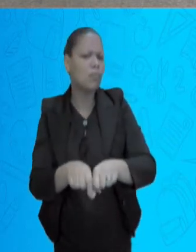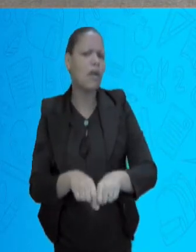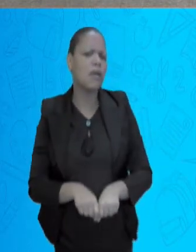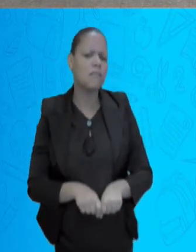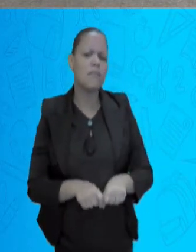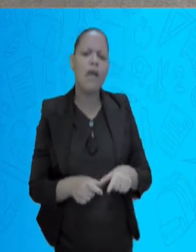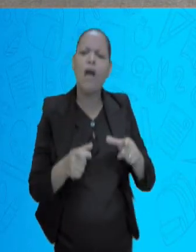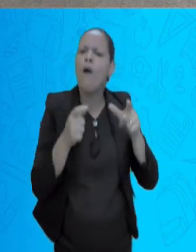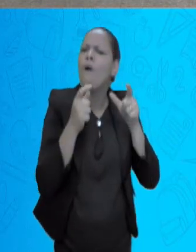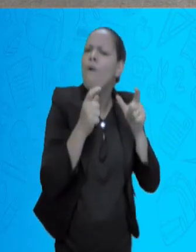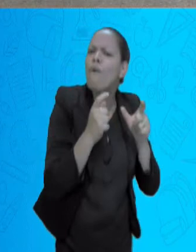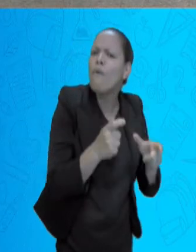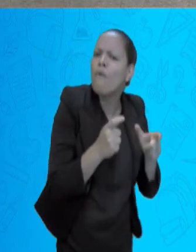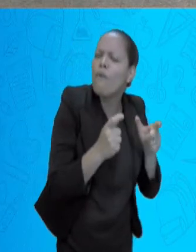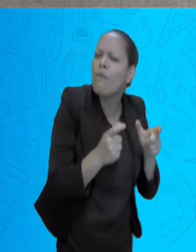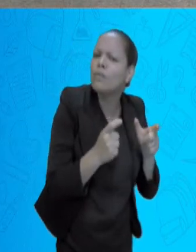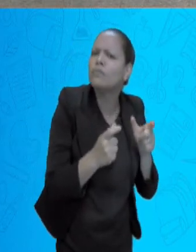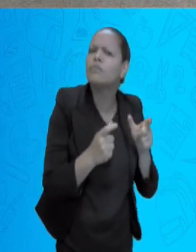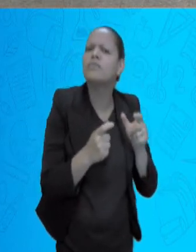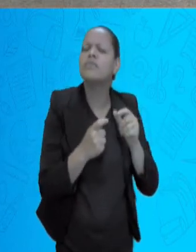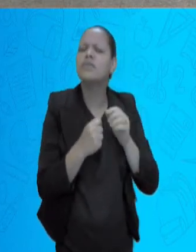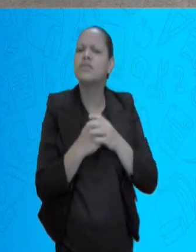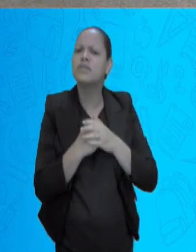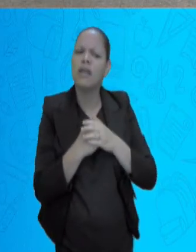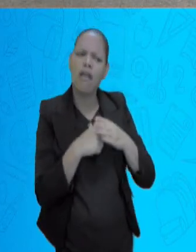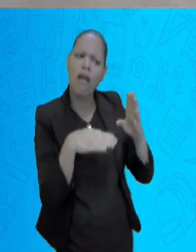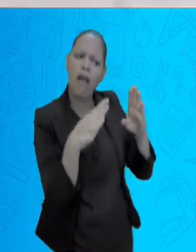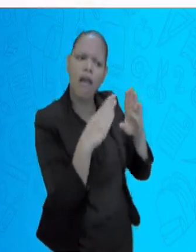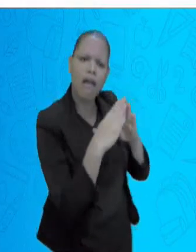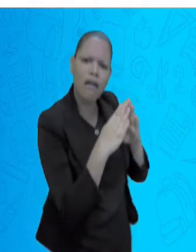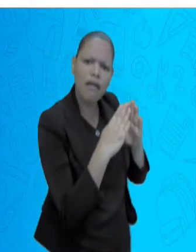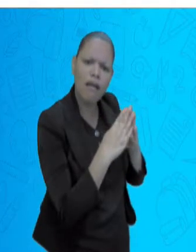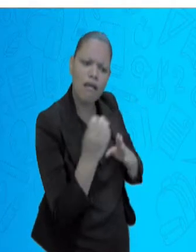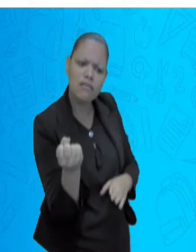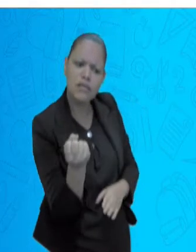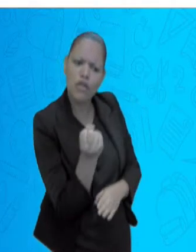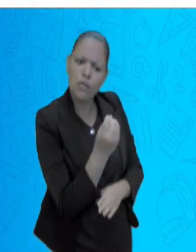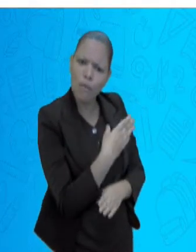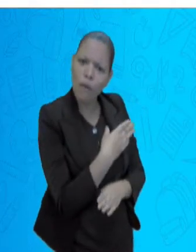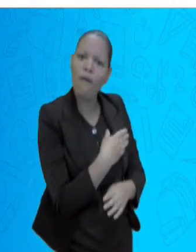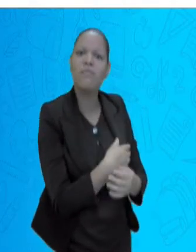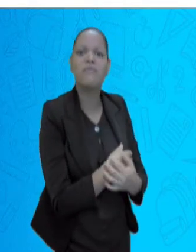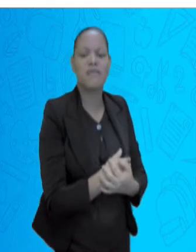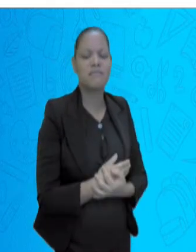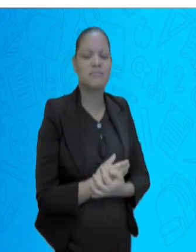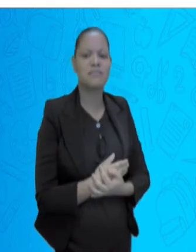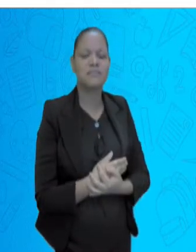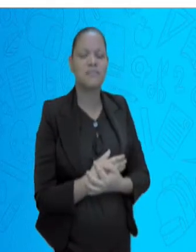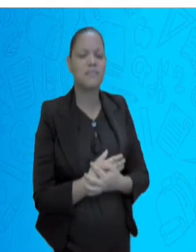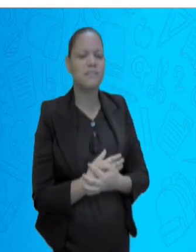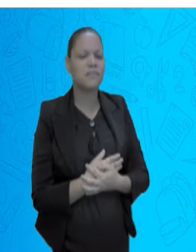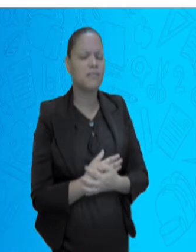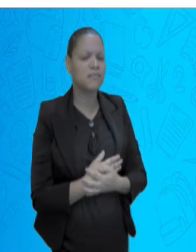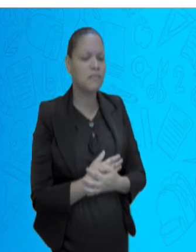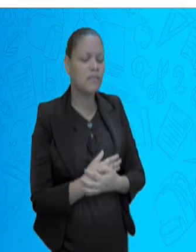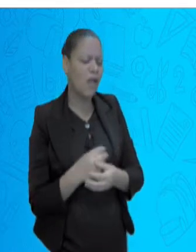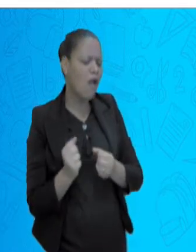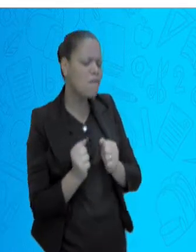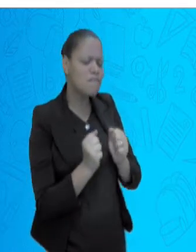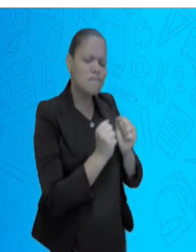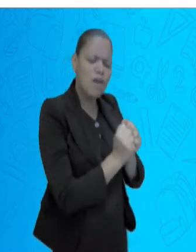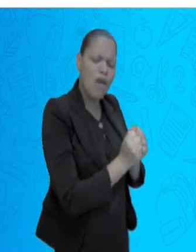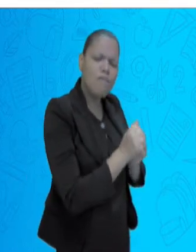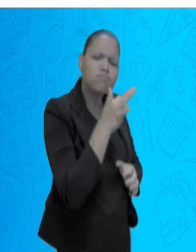o novo formigueiro. Onde que ficava o novo formigueiro? Perto da plantação de couve, que é